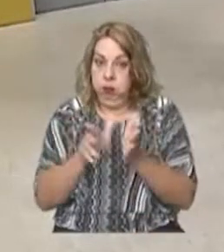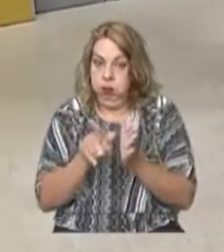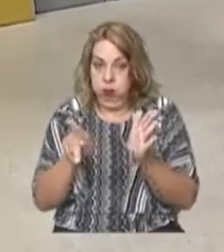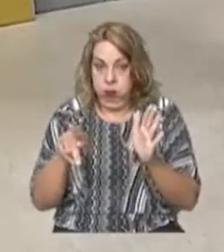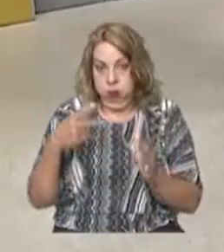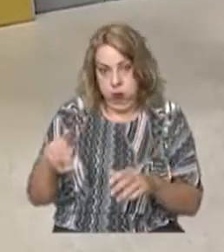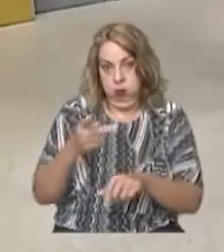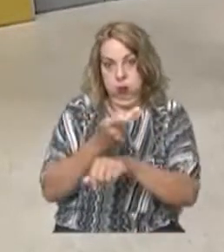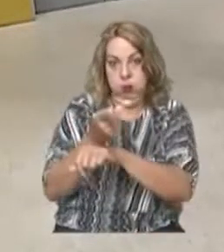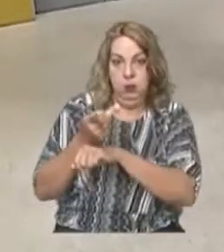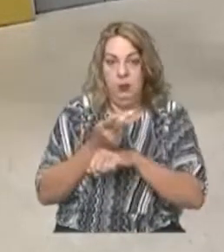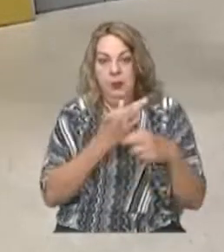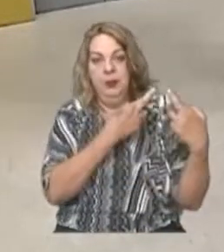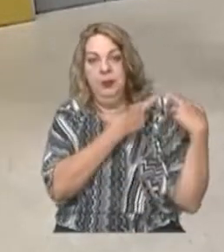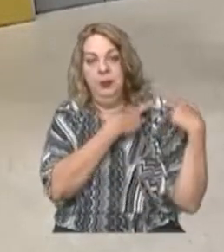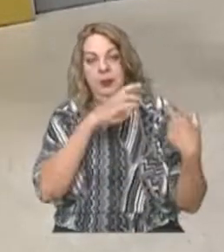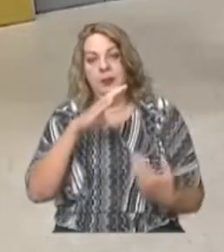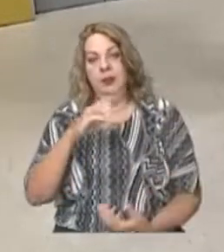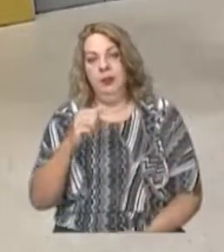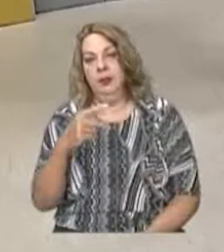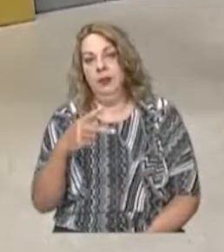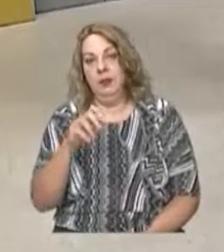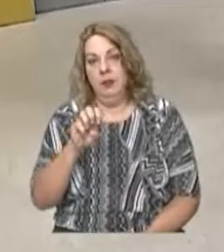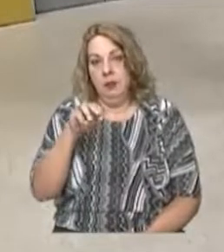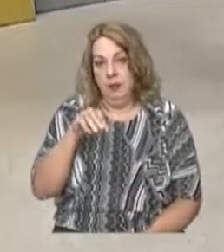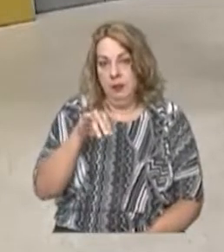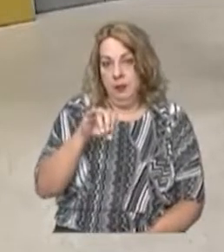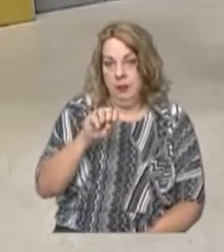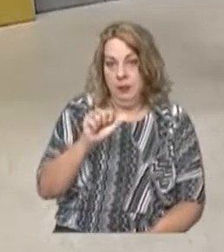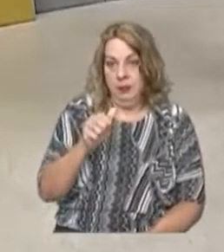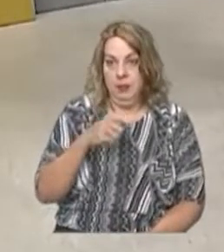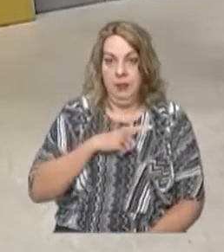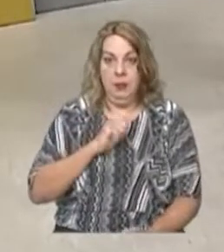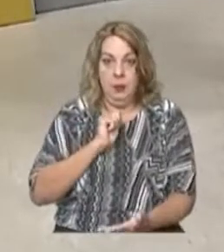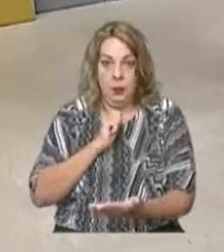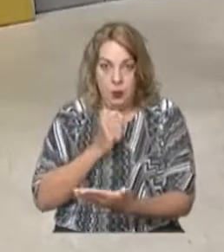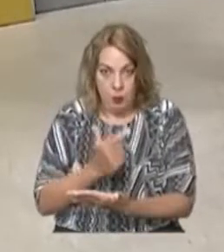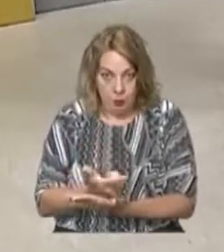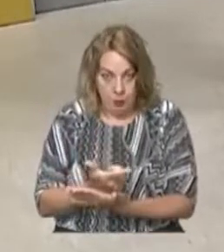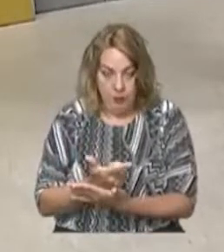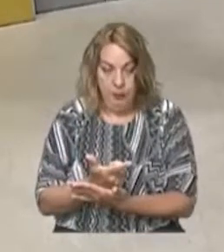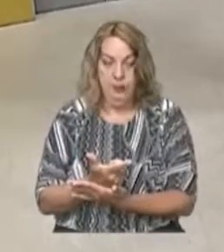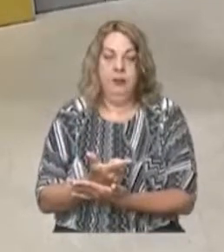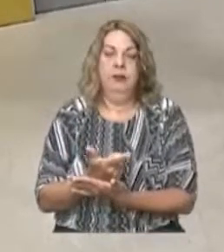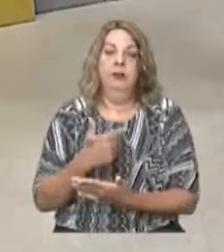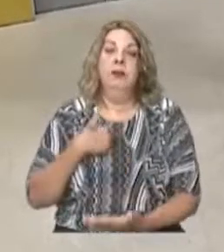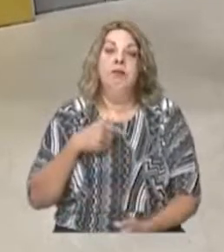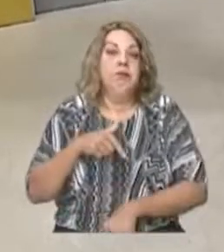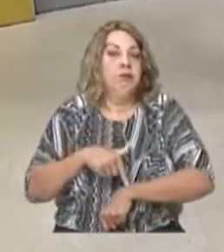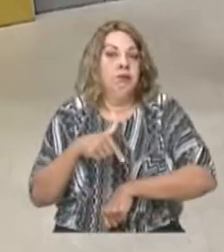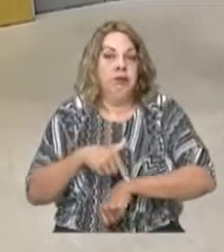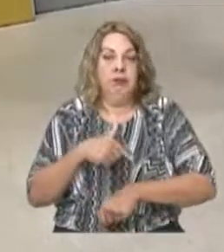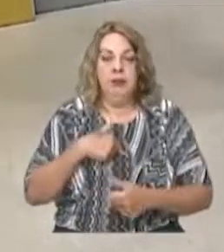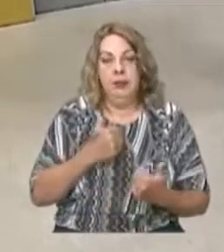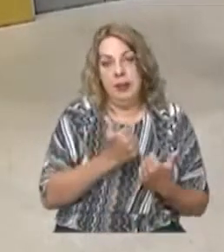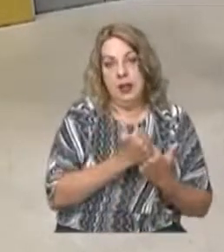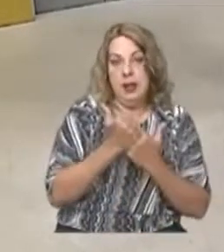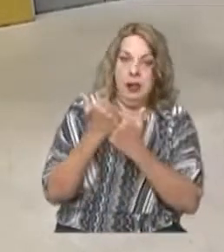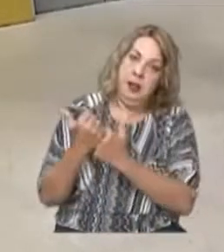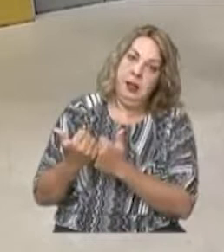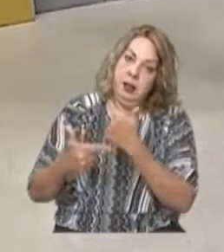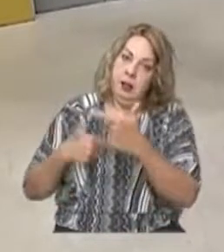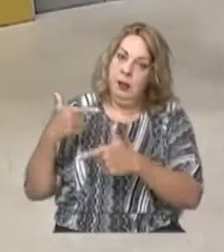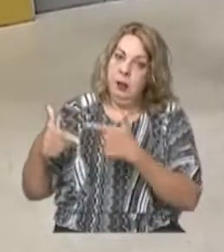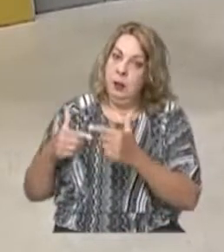premiável emitido pela Capemisa Capitalização SA. E aí, quando você compra o seu título Caju Cap, está automaticamente apoiando